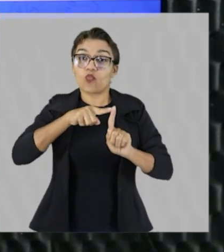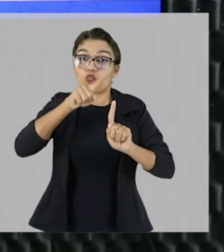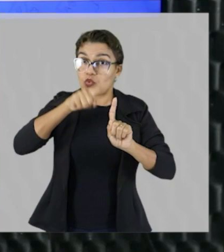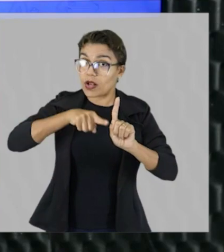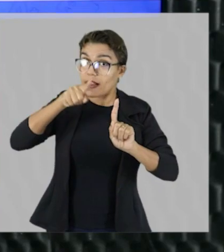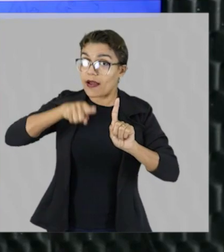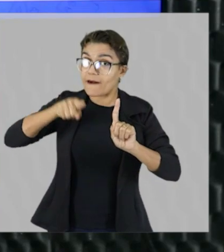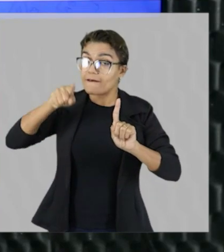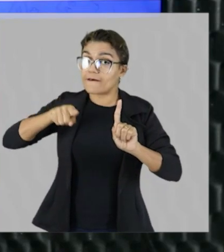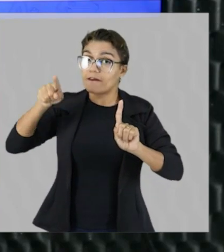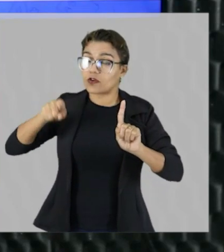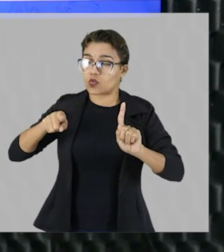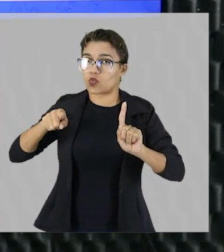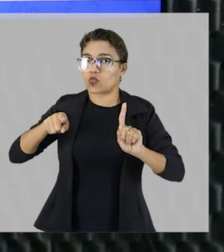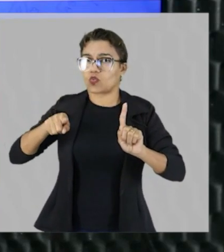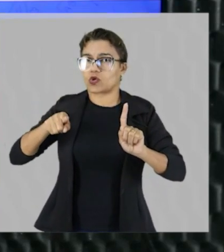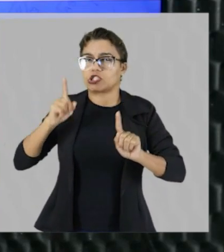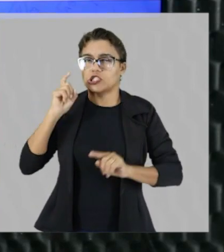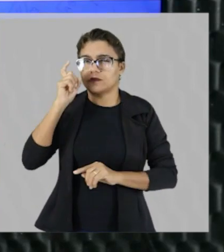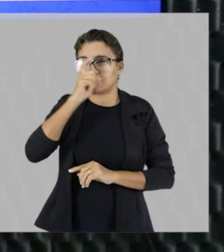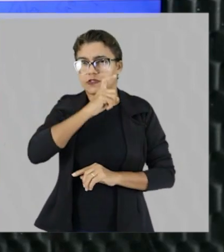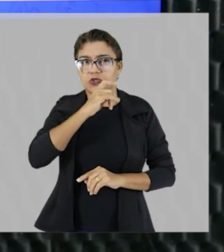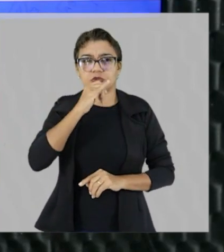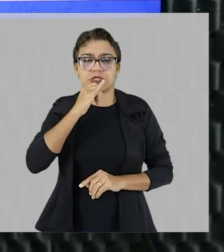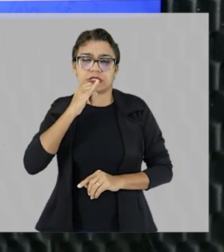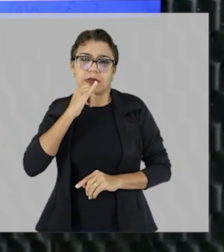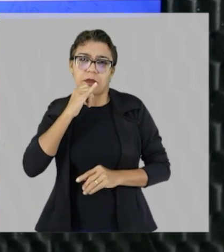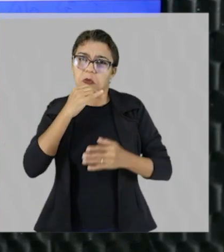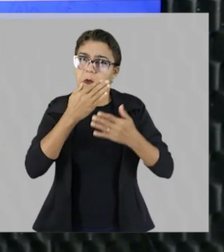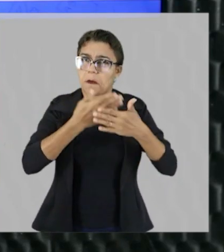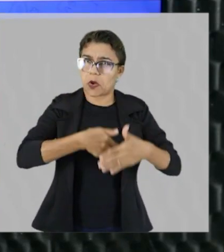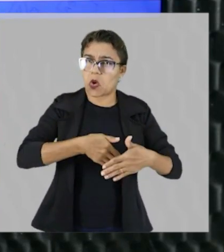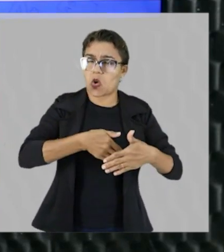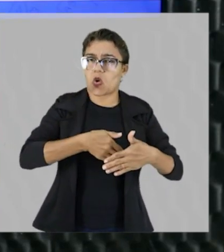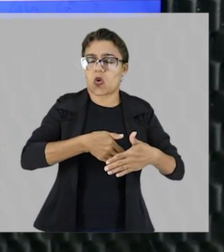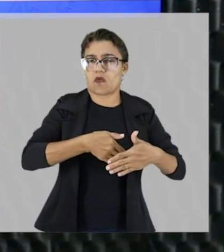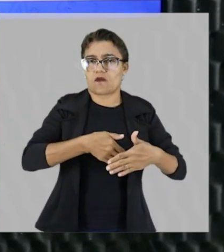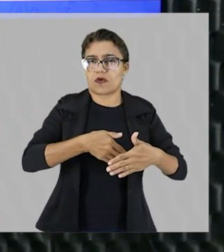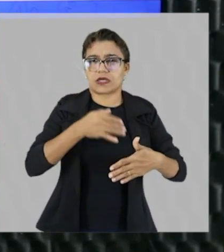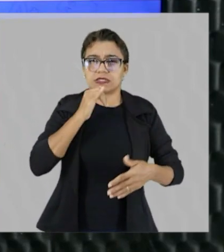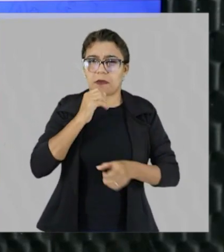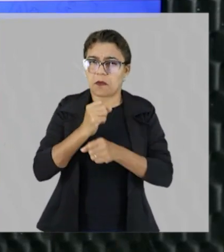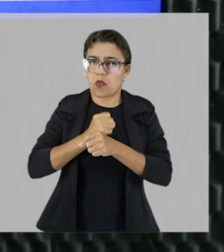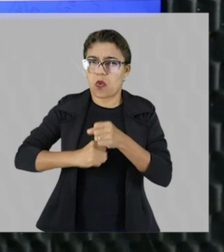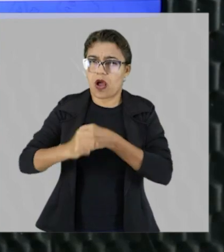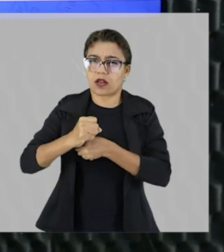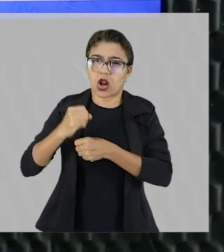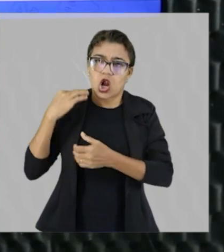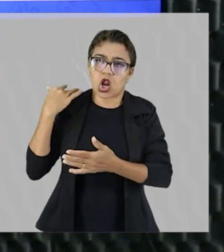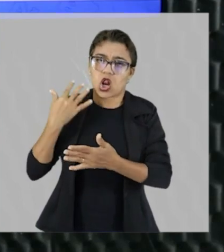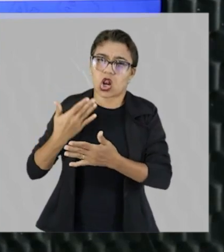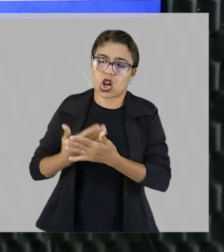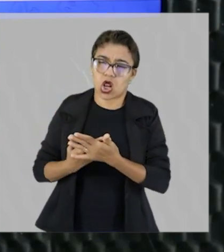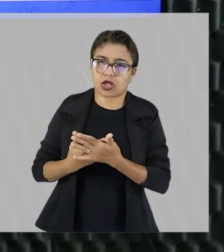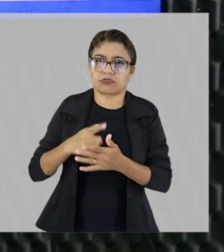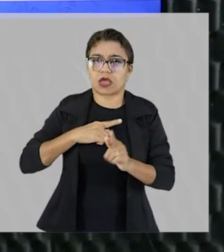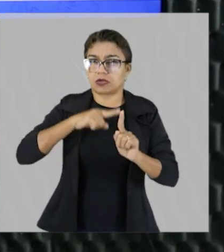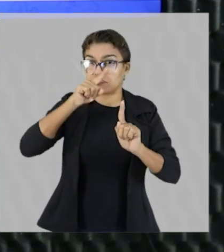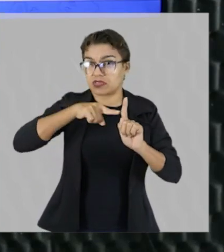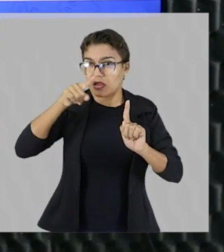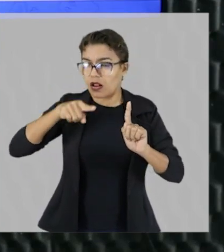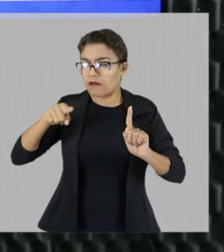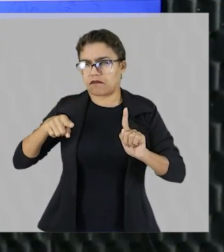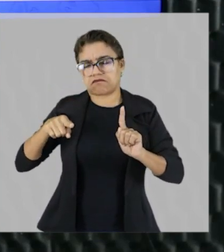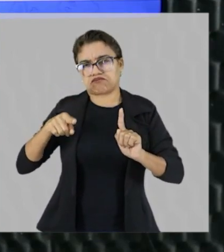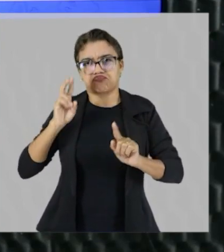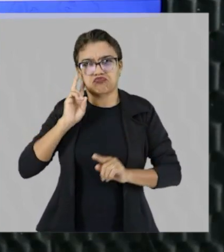Gráficos, raramente aparece, eu não vi nenhuma prova em todos esses anos de espanhol que trouxesse uma questão com gráfico,